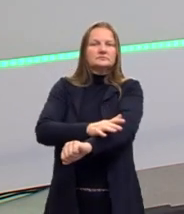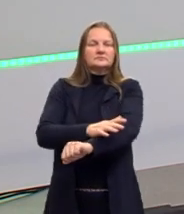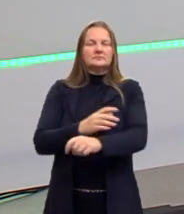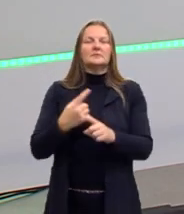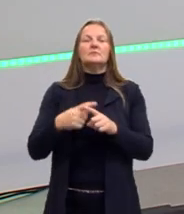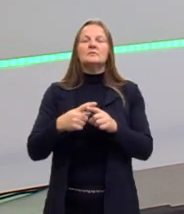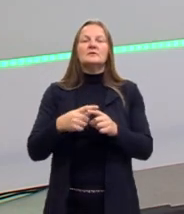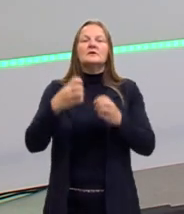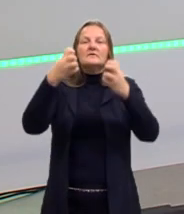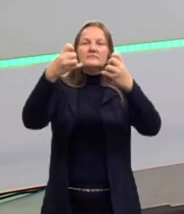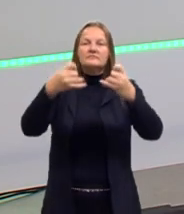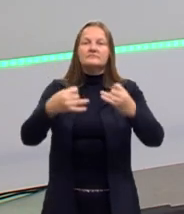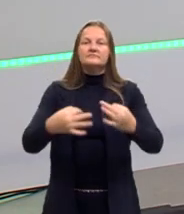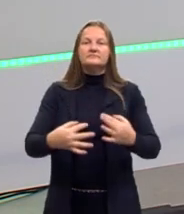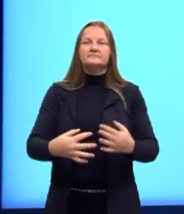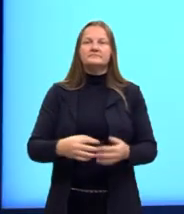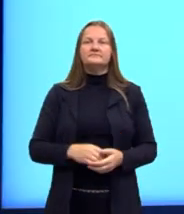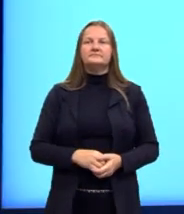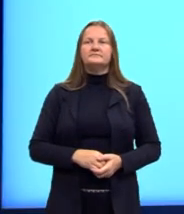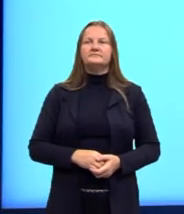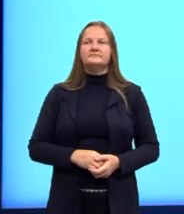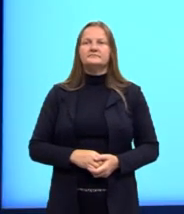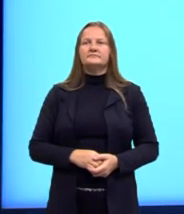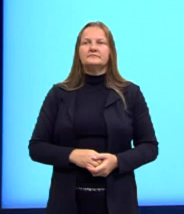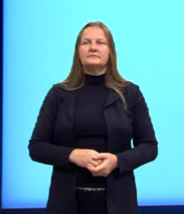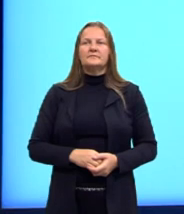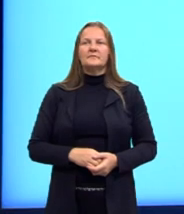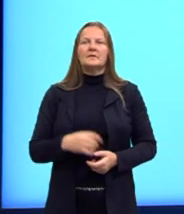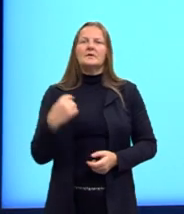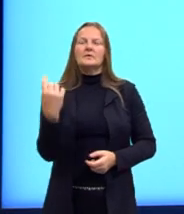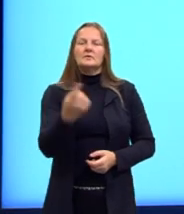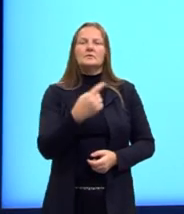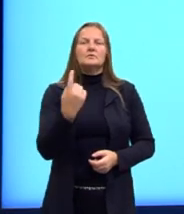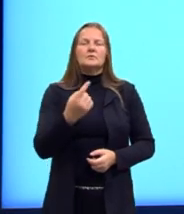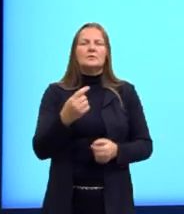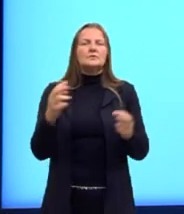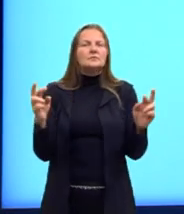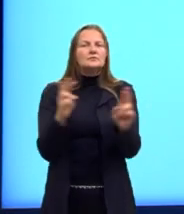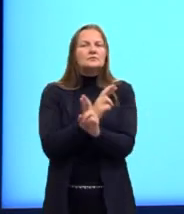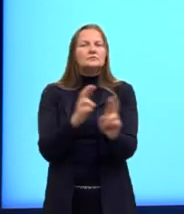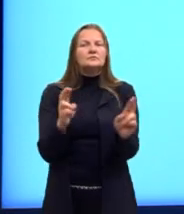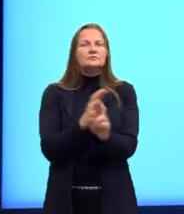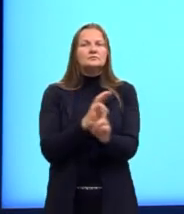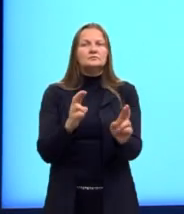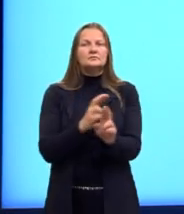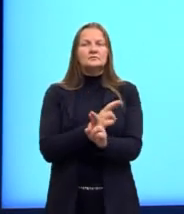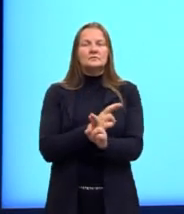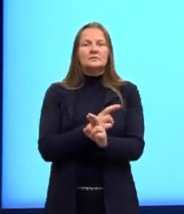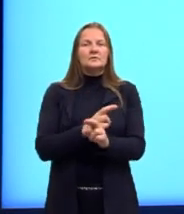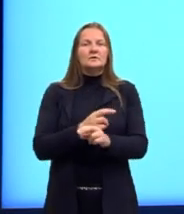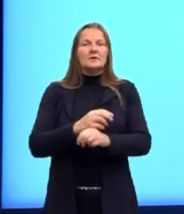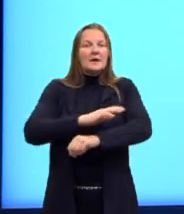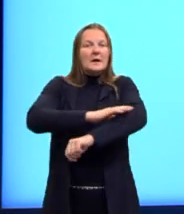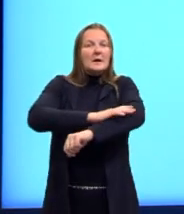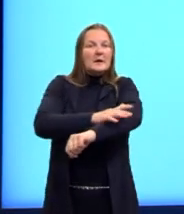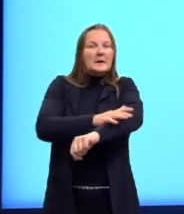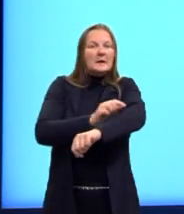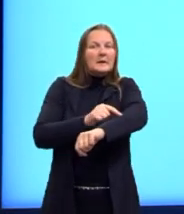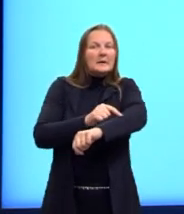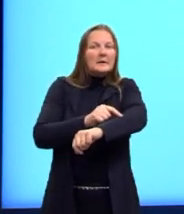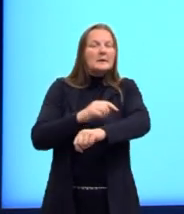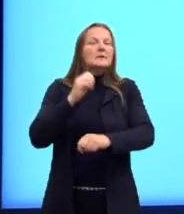que a gente pode falar isso porque quando a gente associa a Negritude a conceitos